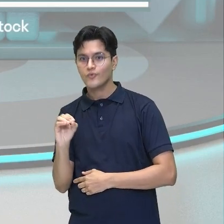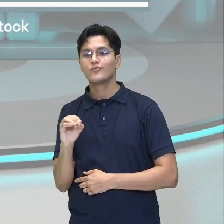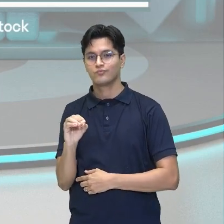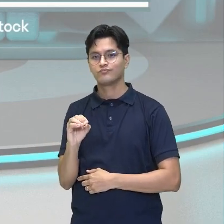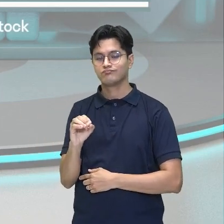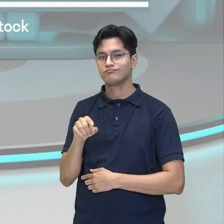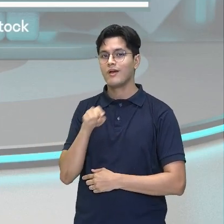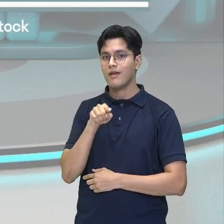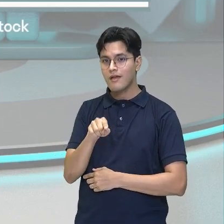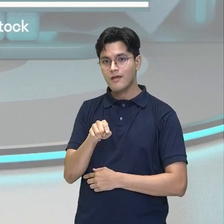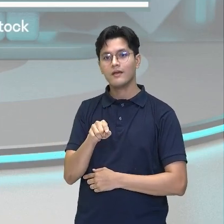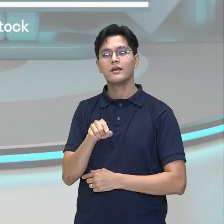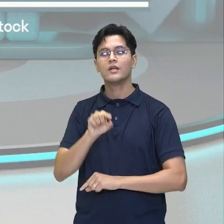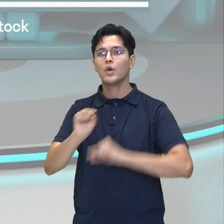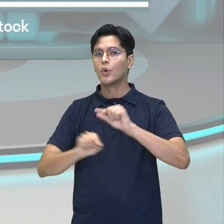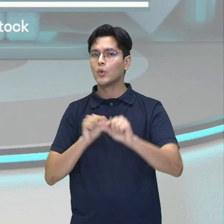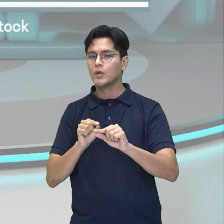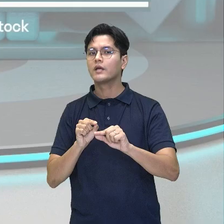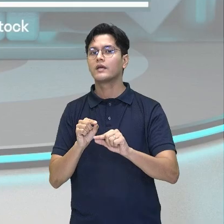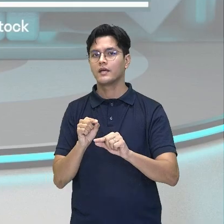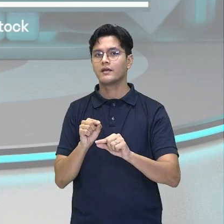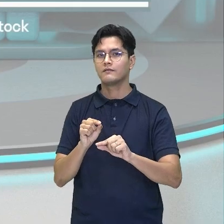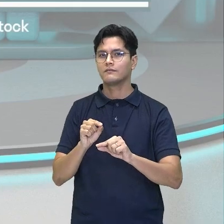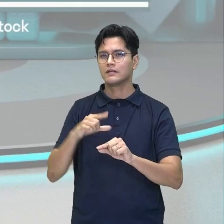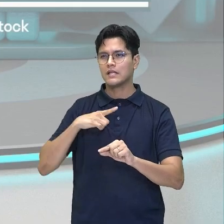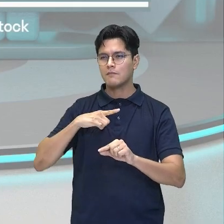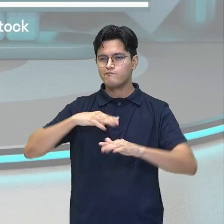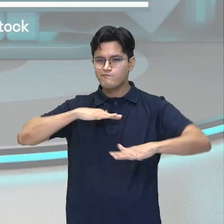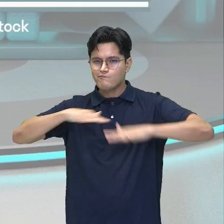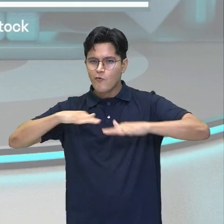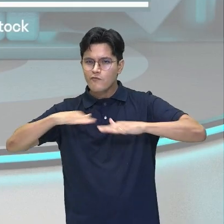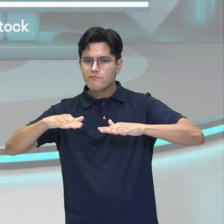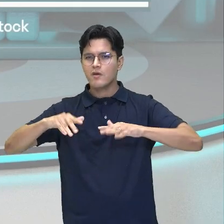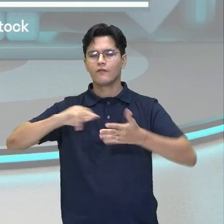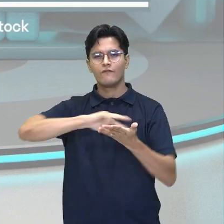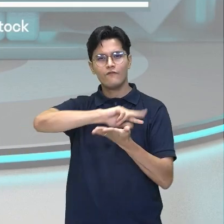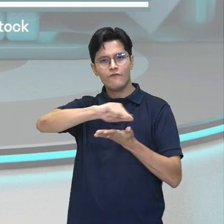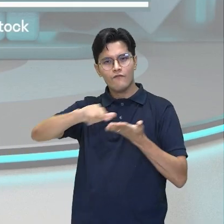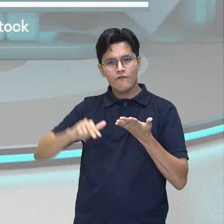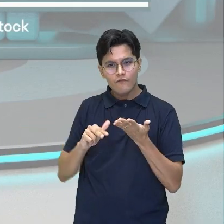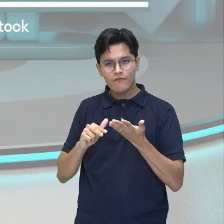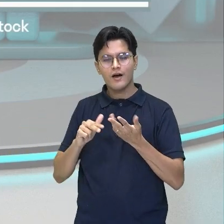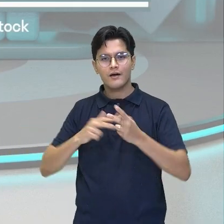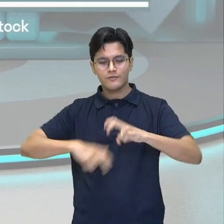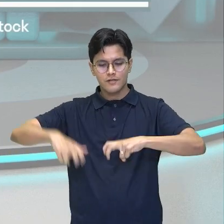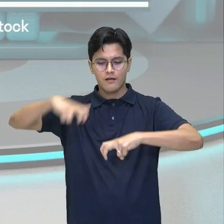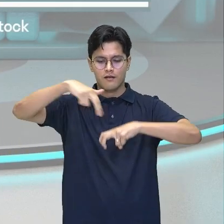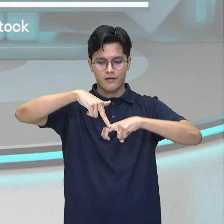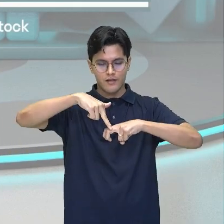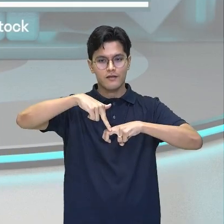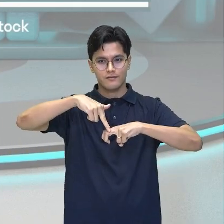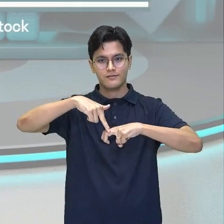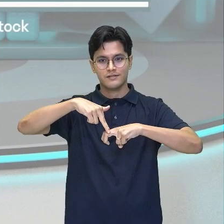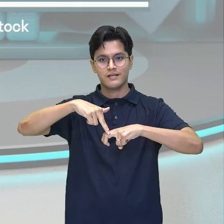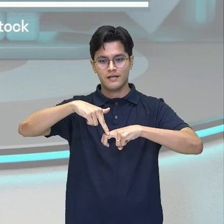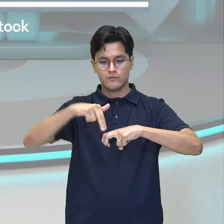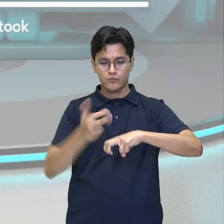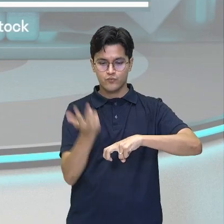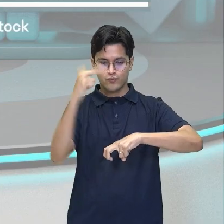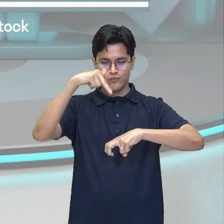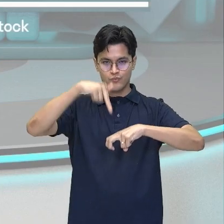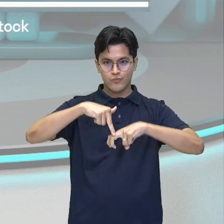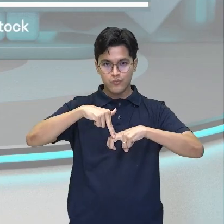as acrobacias na parte de cima, né? Então, a ginástica acrobática, ela traz essa conotação ali